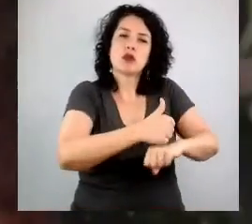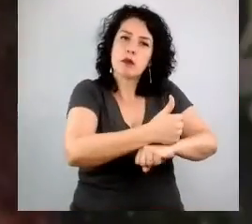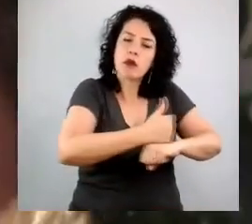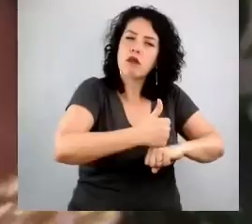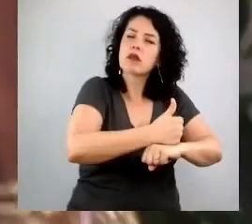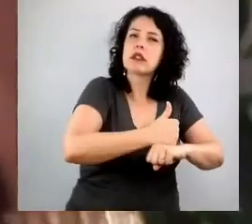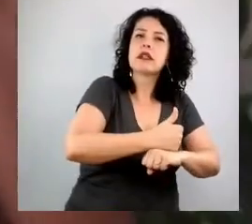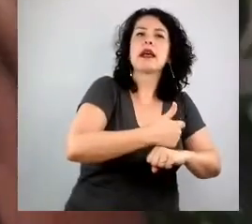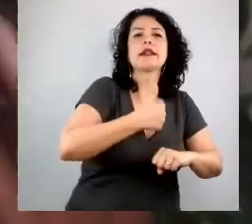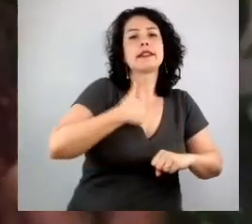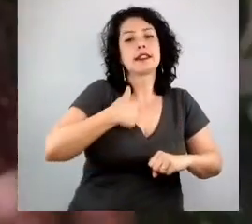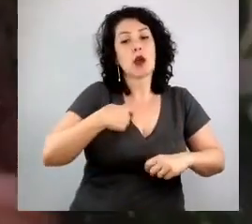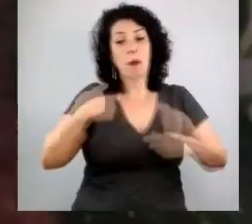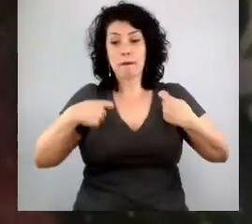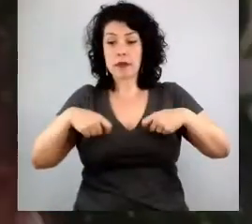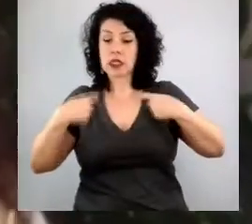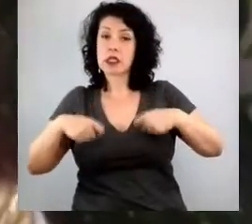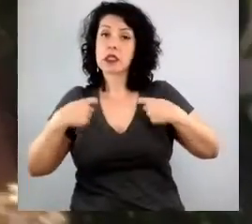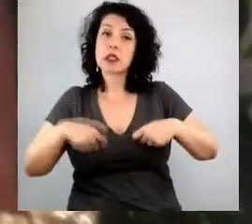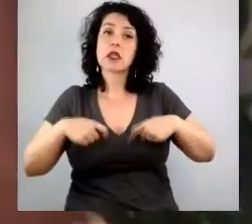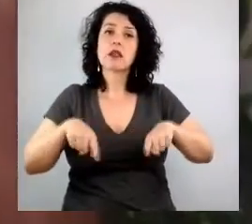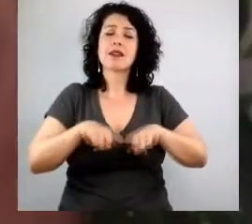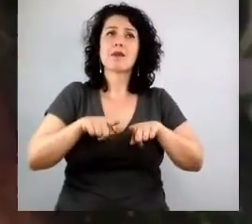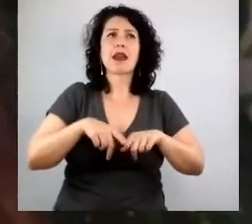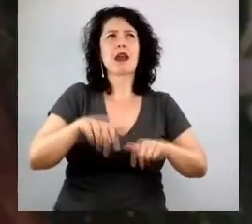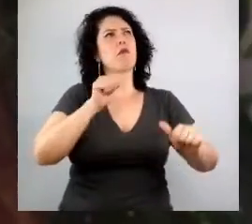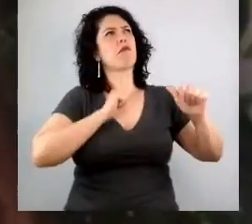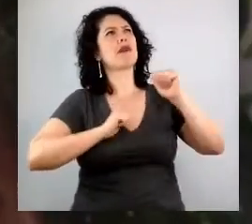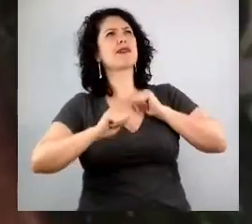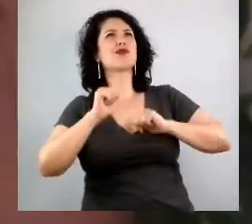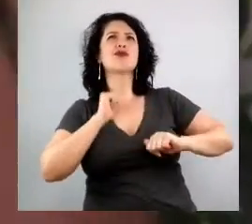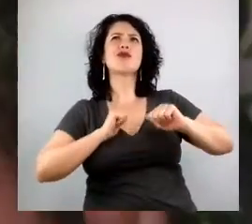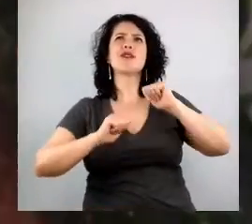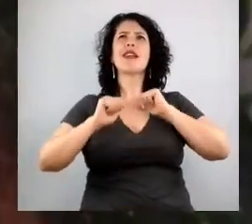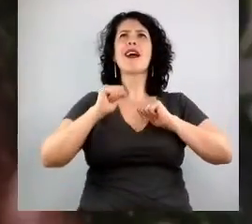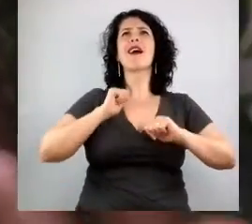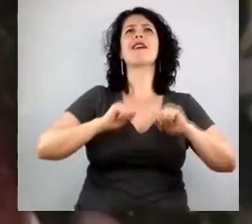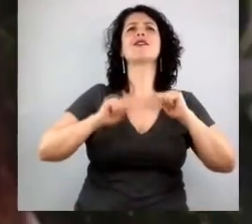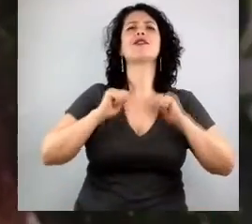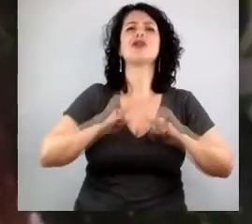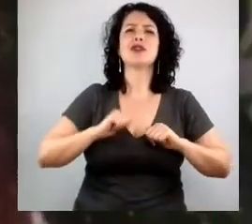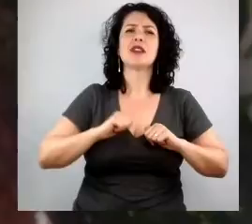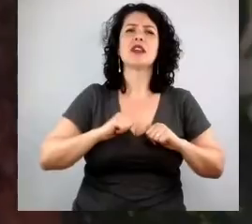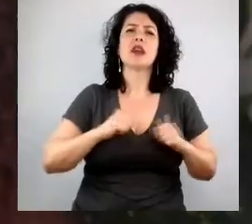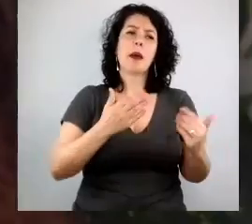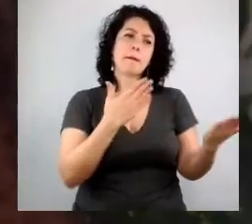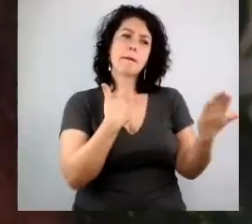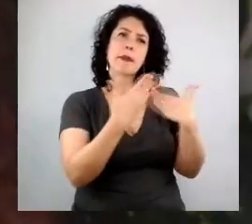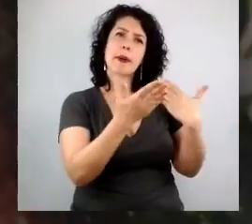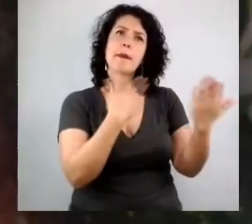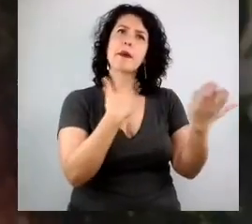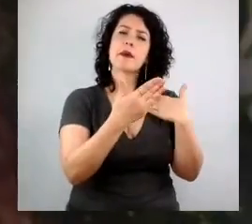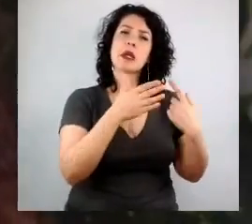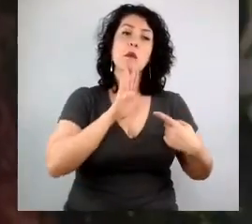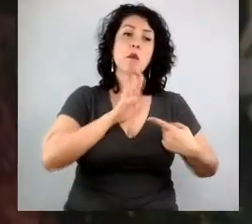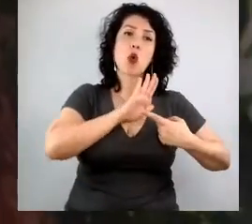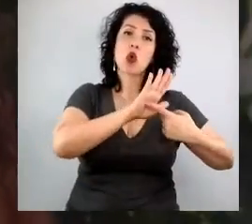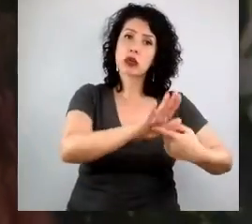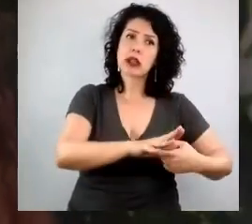mesmo tempo era um personagem que dialogava em muitas questões, né, em